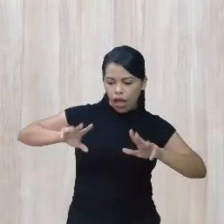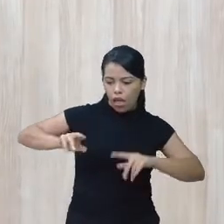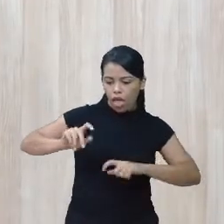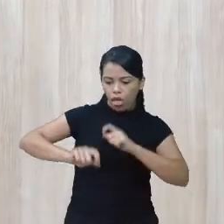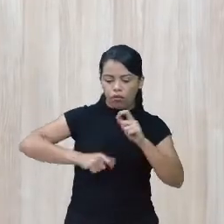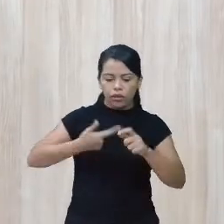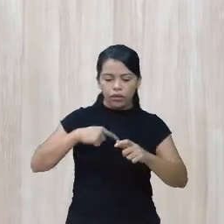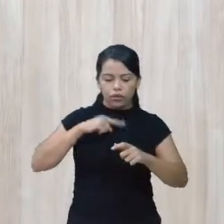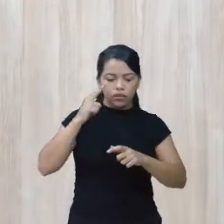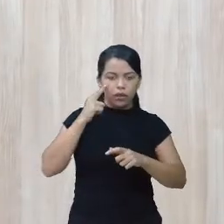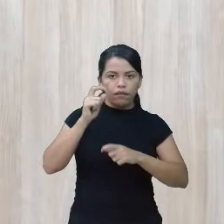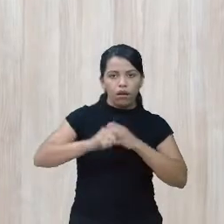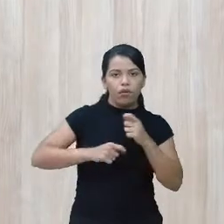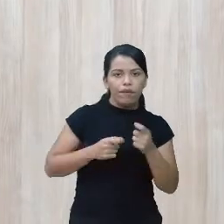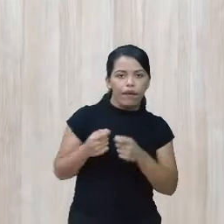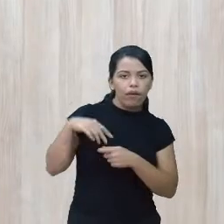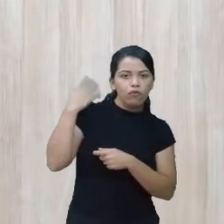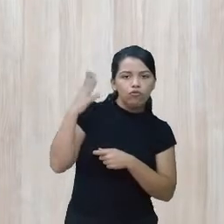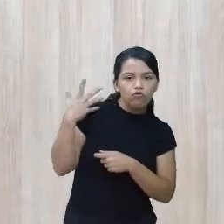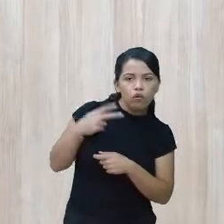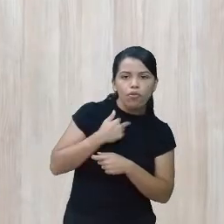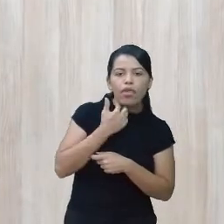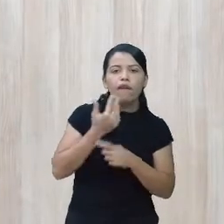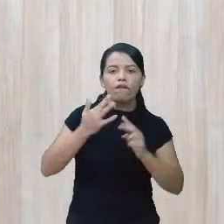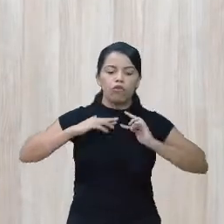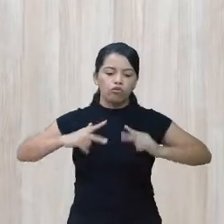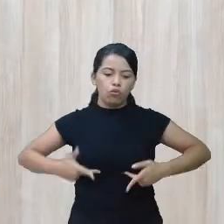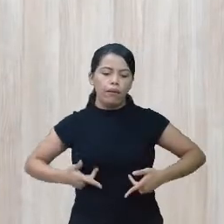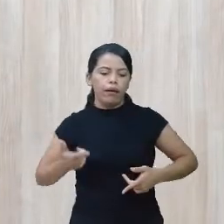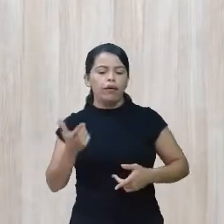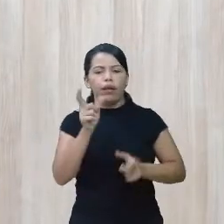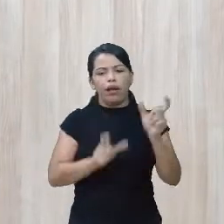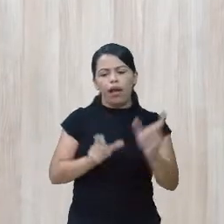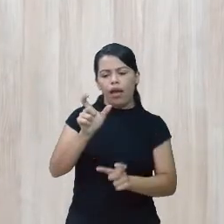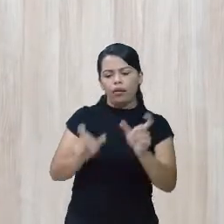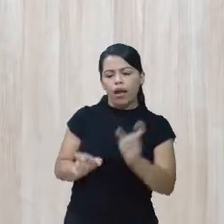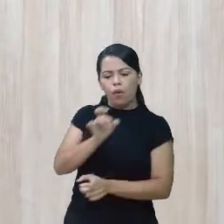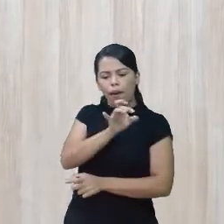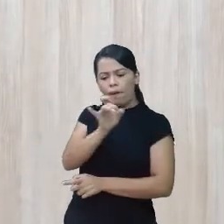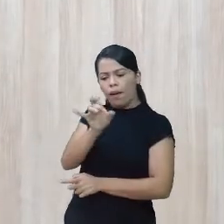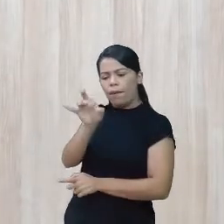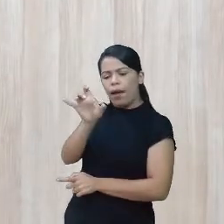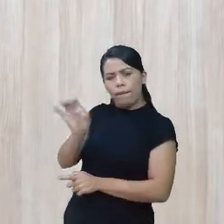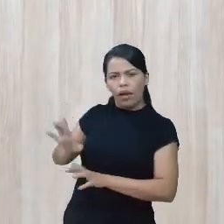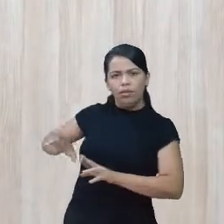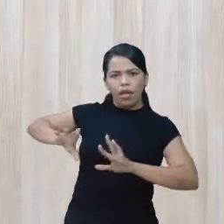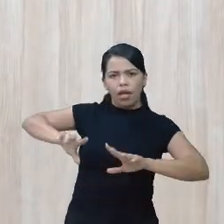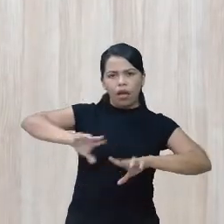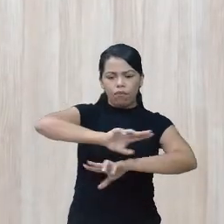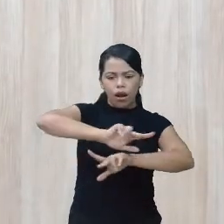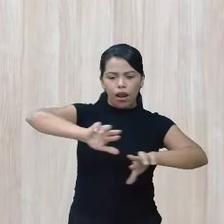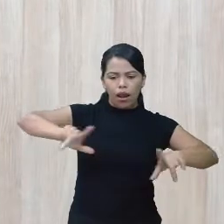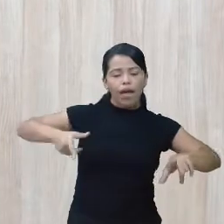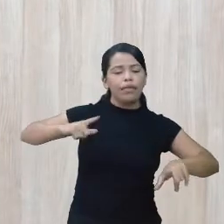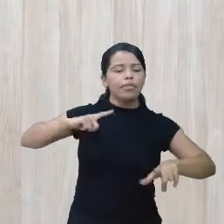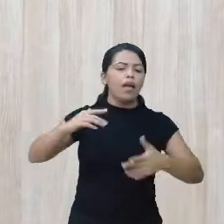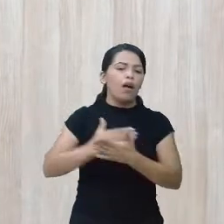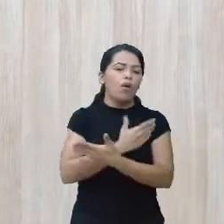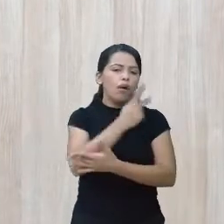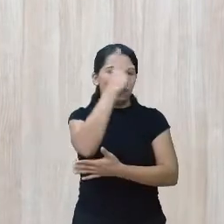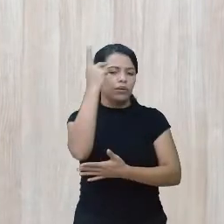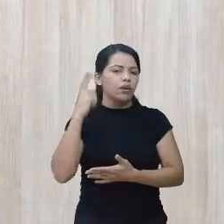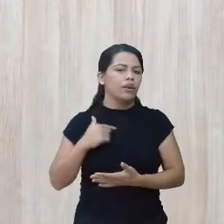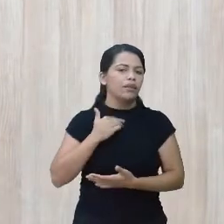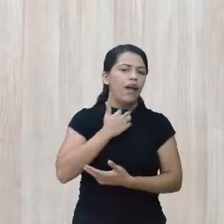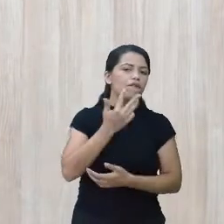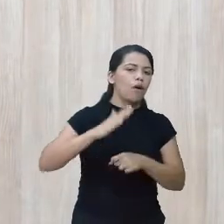voz humana, né? Cada pessoa tem uma voz. Tem gente que tem uma voz, né, com a altura mais grave,